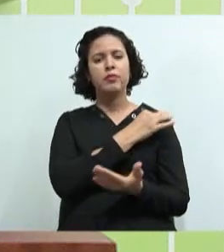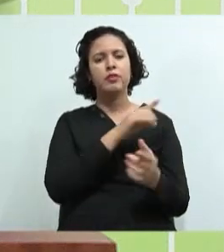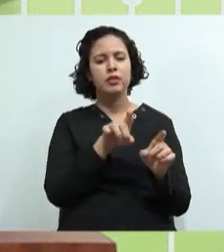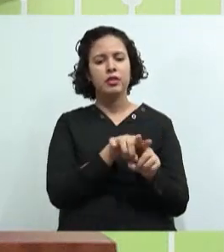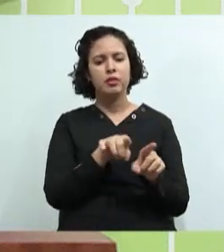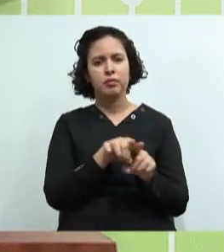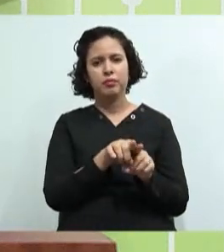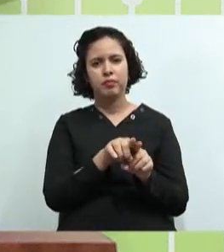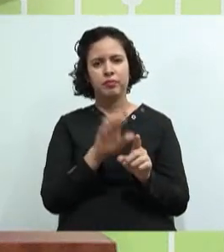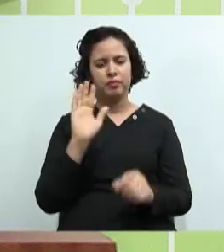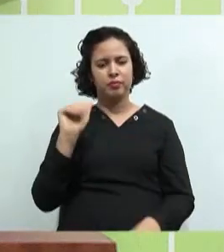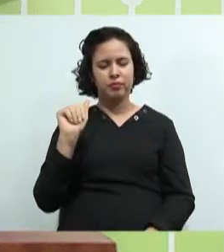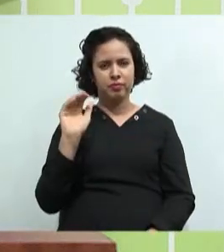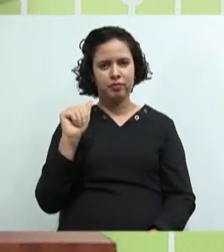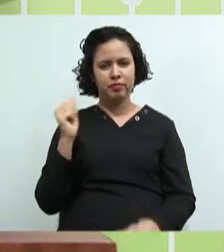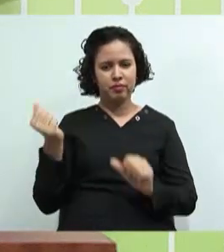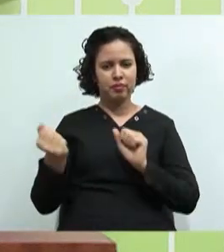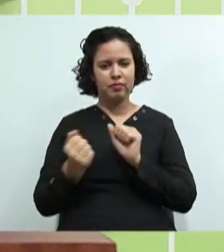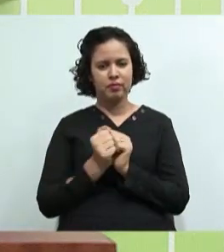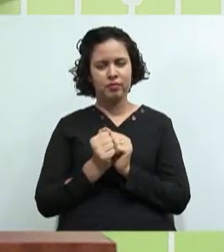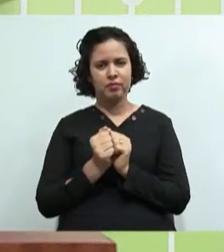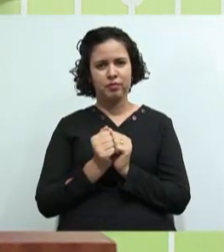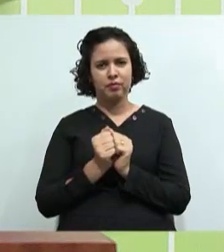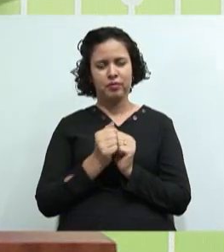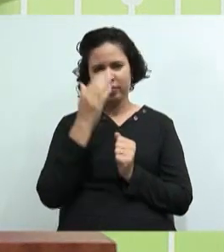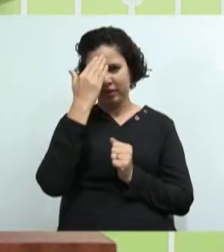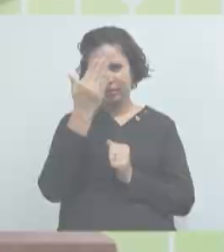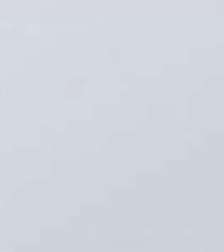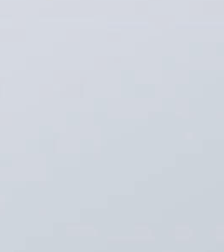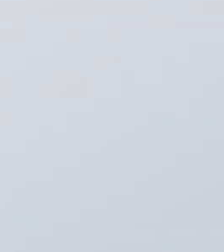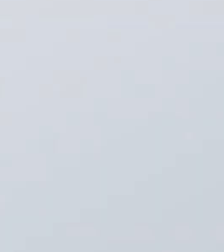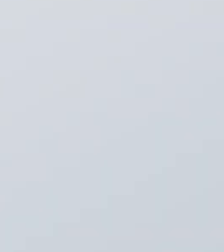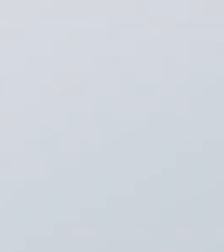lógico, até a próxima aula, estaremos aqui com certeza. Muito obrigado.